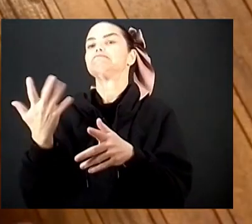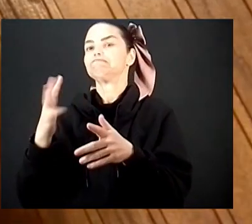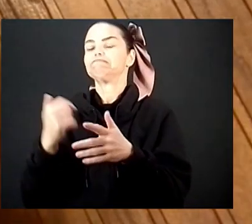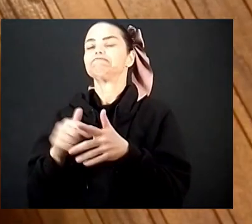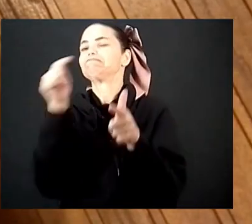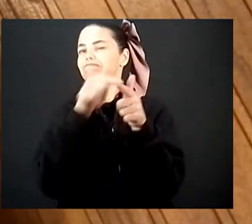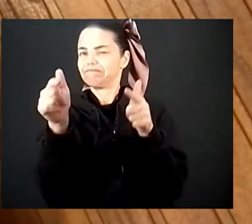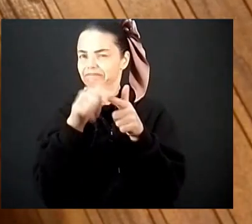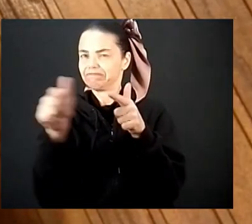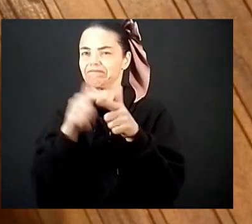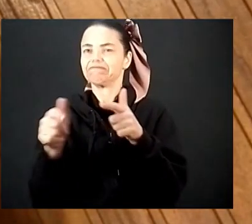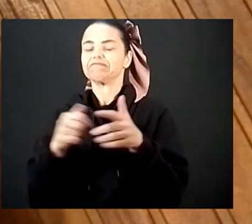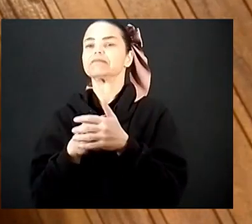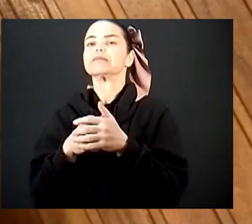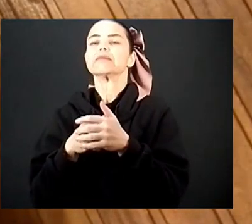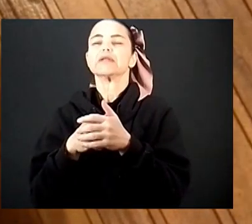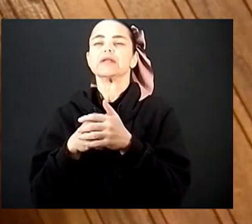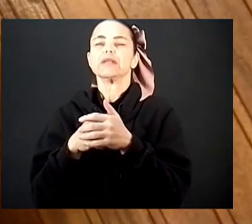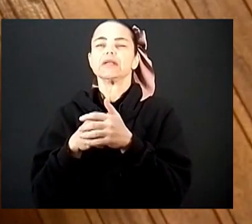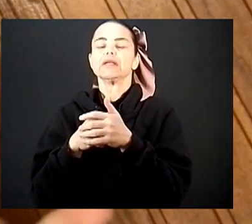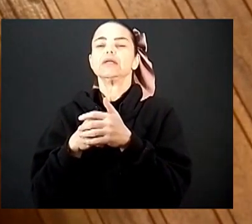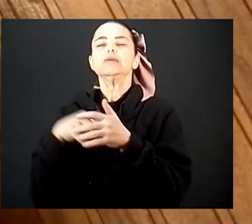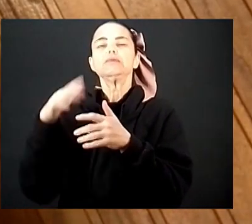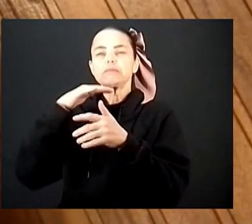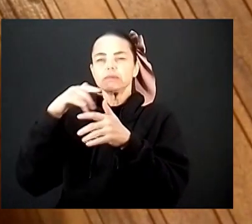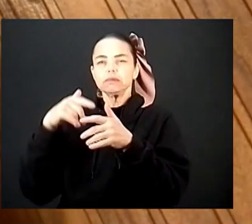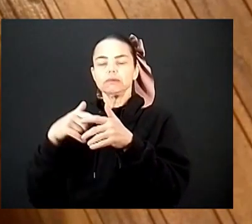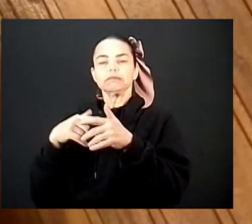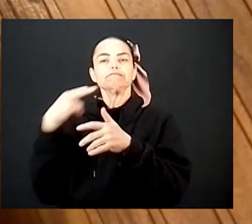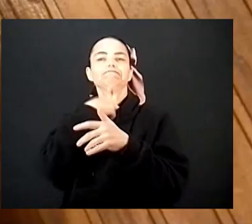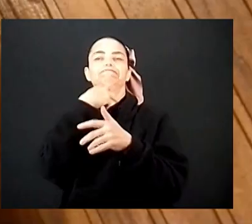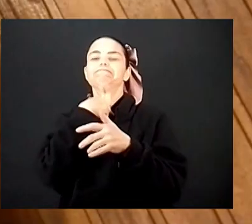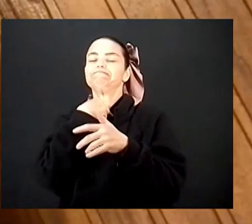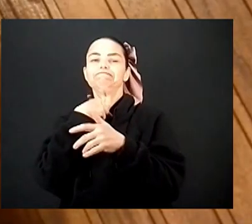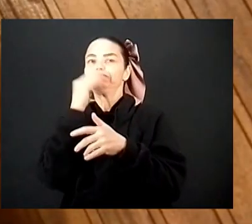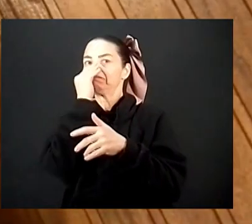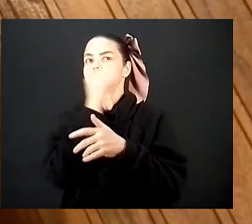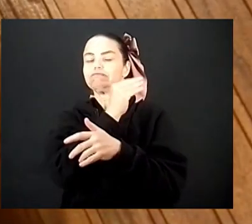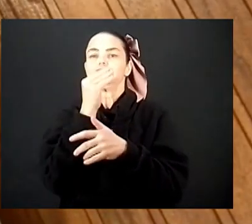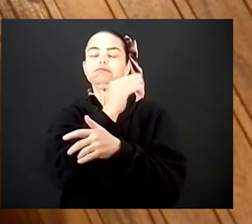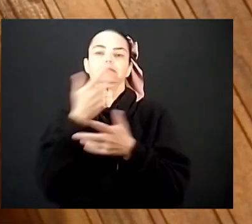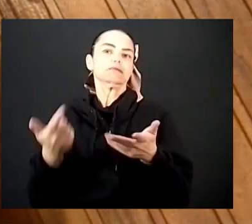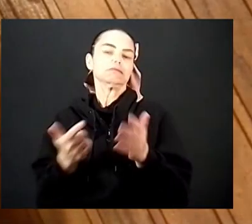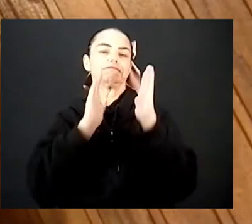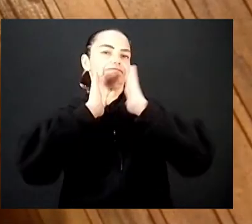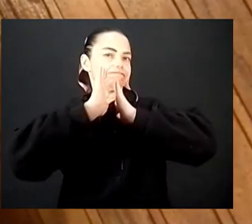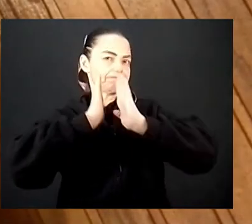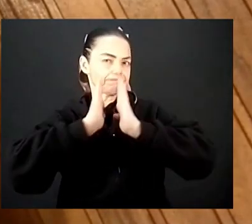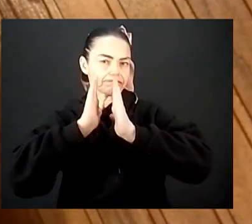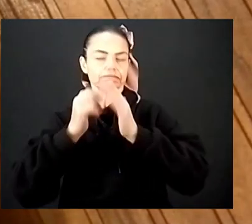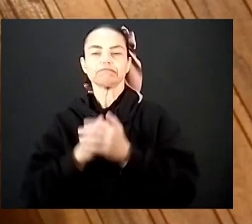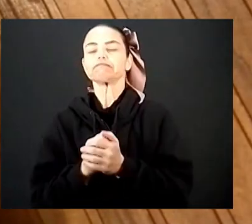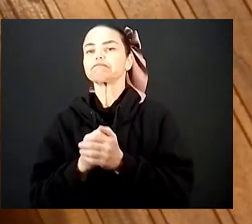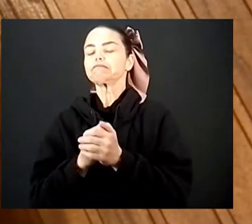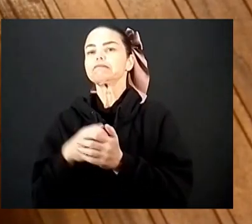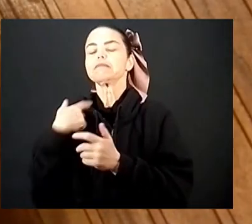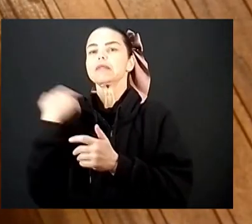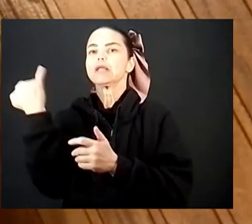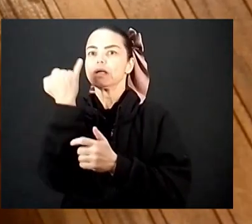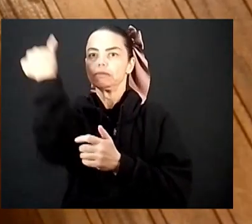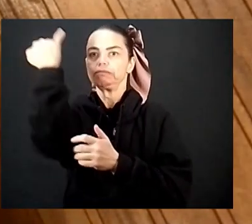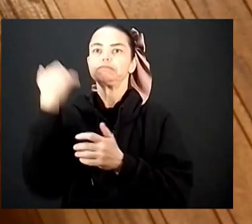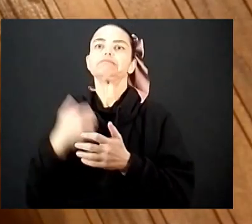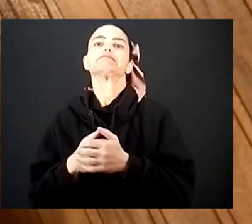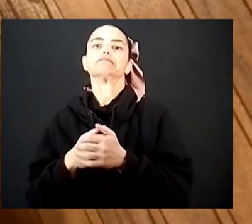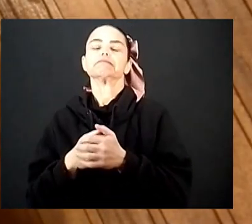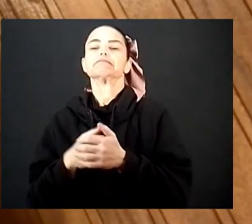problemas nessa infância. A gente não pode desconsiderar essa fase, esse momento. E uma coisa que é muito importante, nem